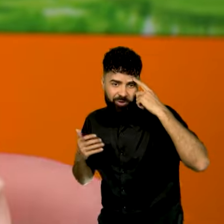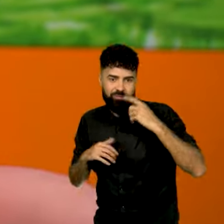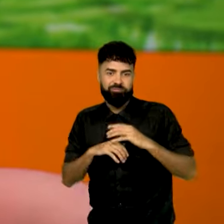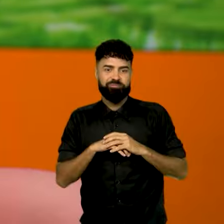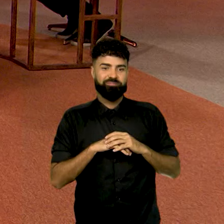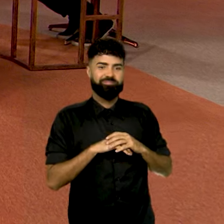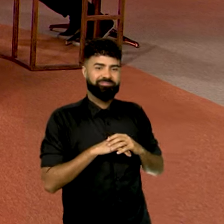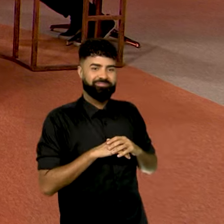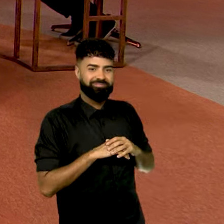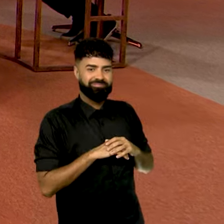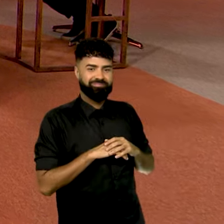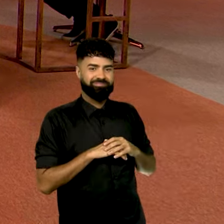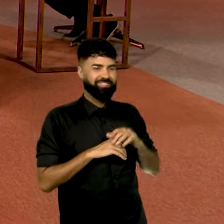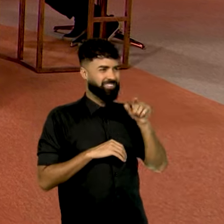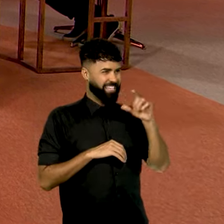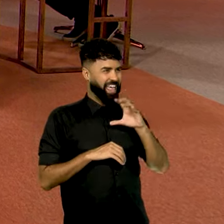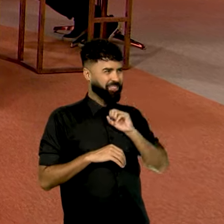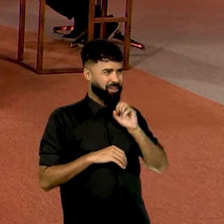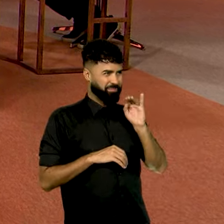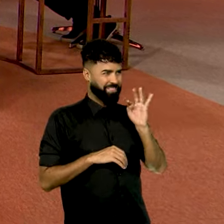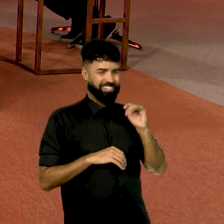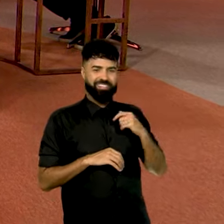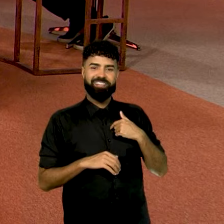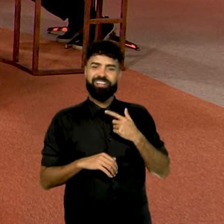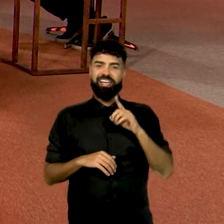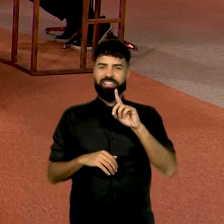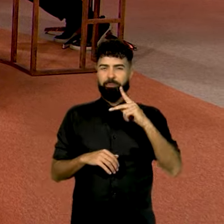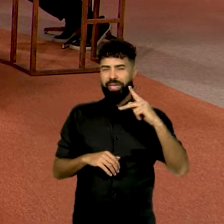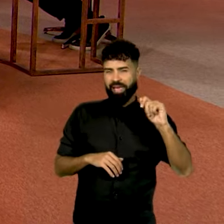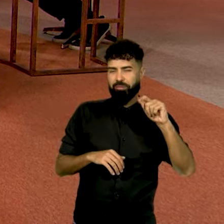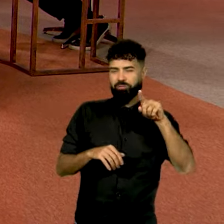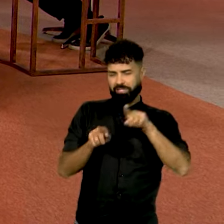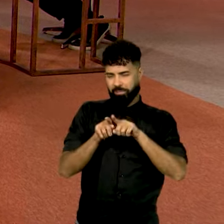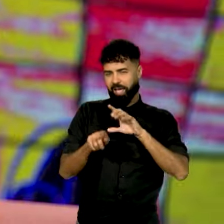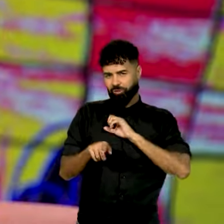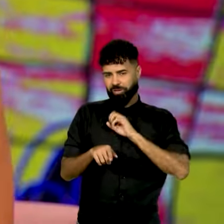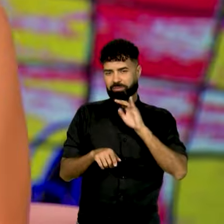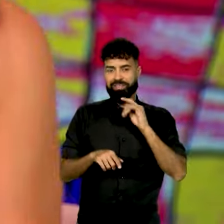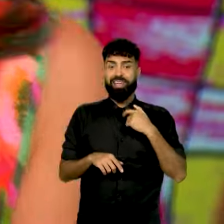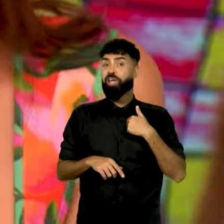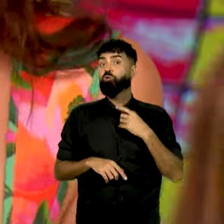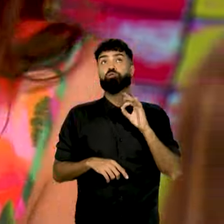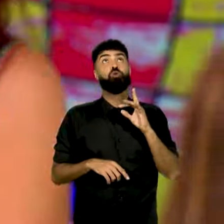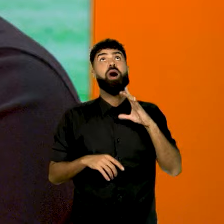adora a Bita, né? Eu adoro, sou completamente. Você é DPA, mas você adora a Bita também. Eu sou apaixonada. Né?